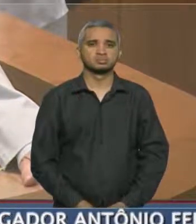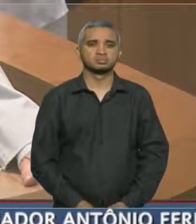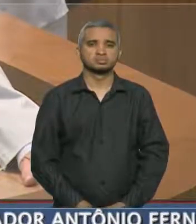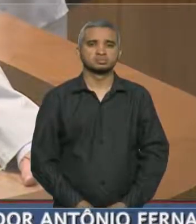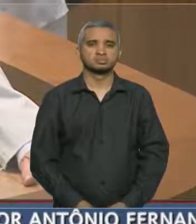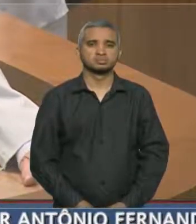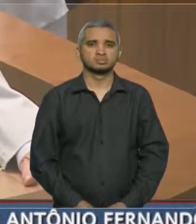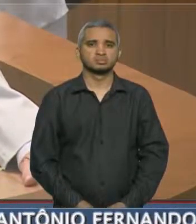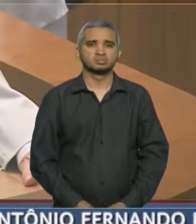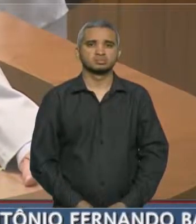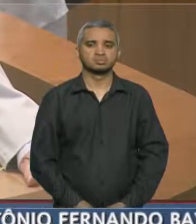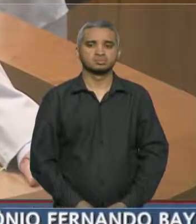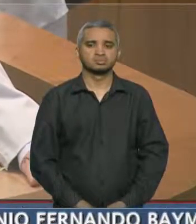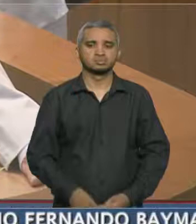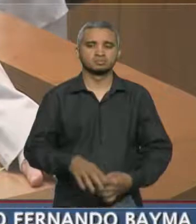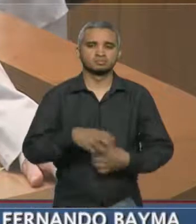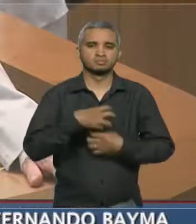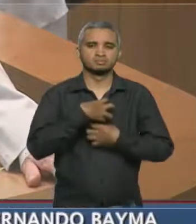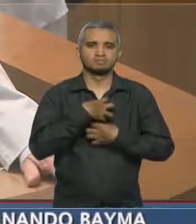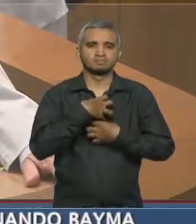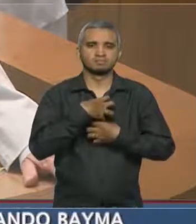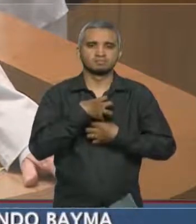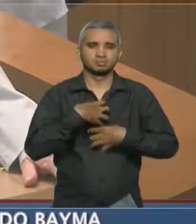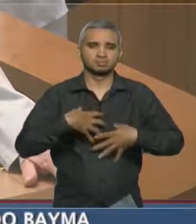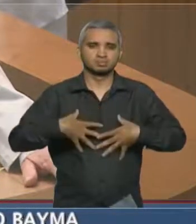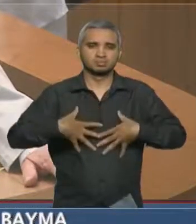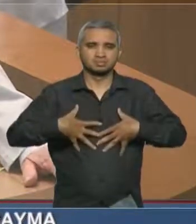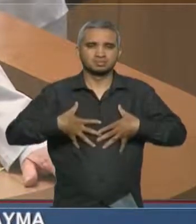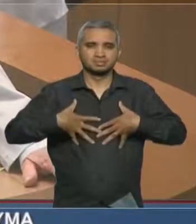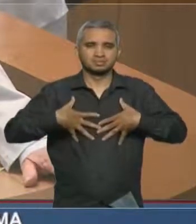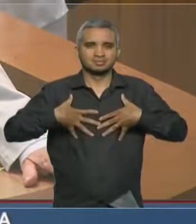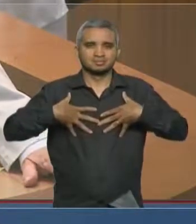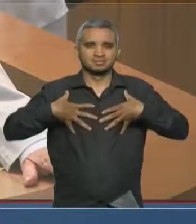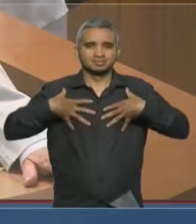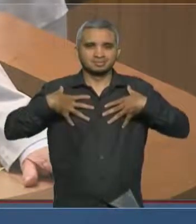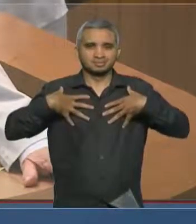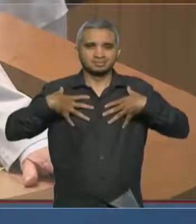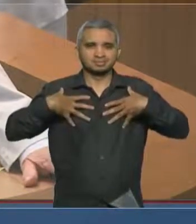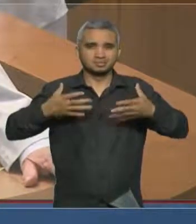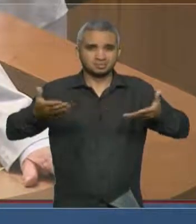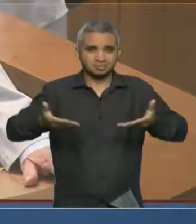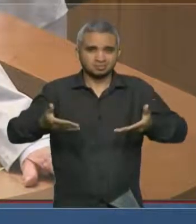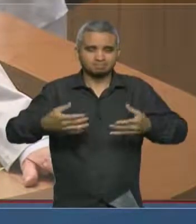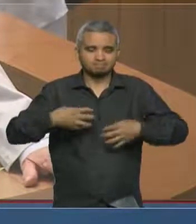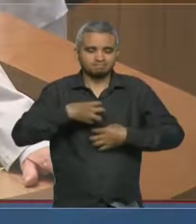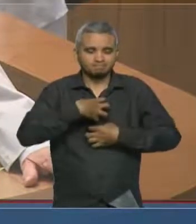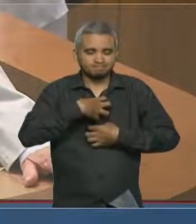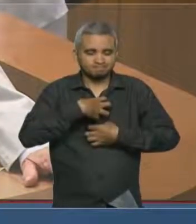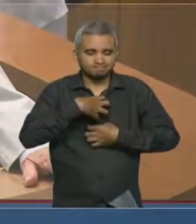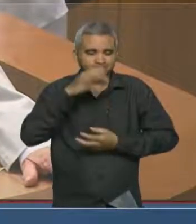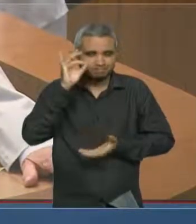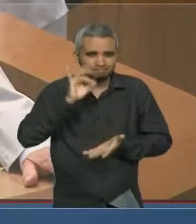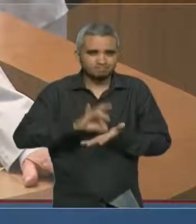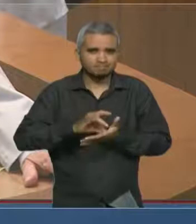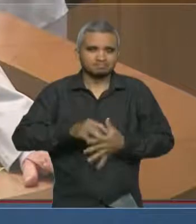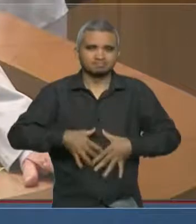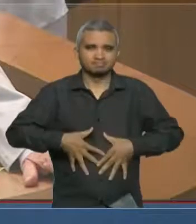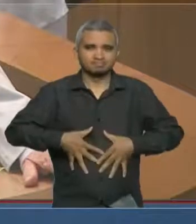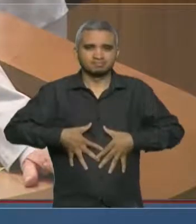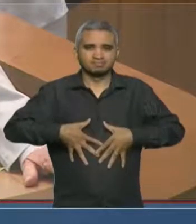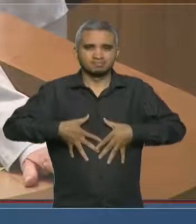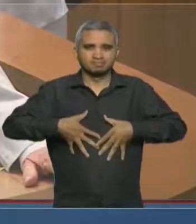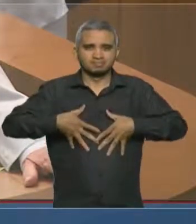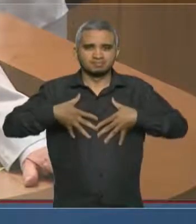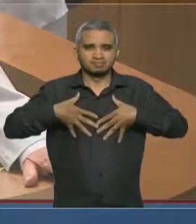Quanta honra neste instante eu sinto em poder, numa